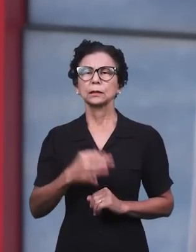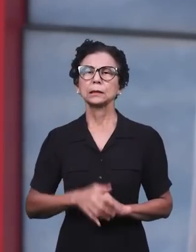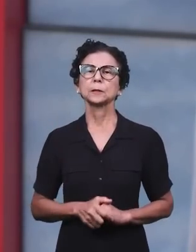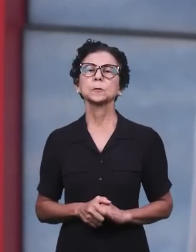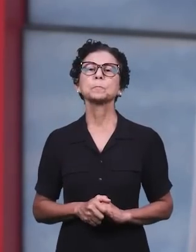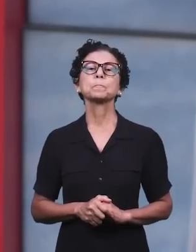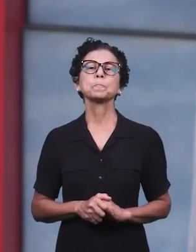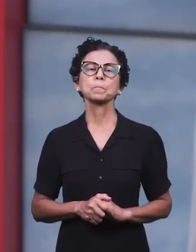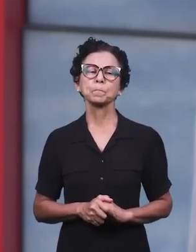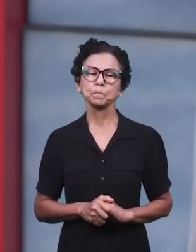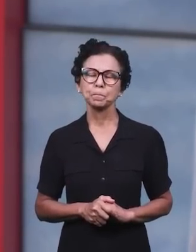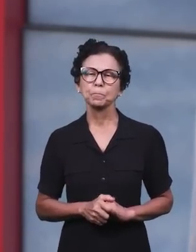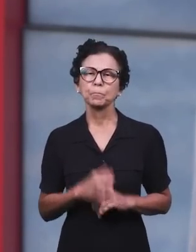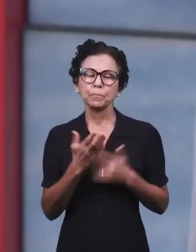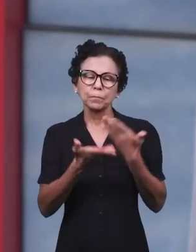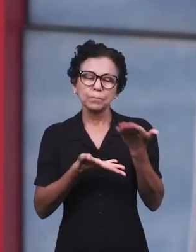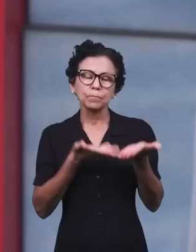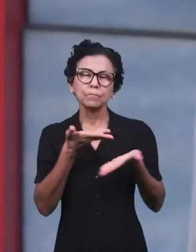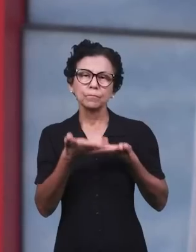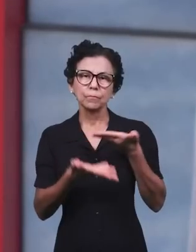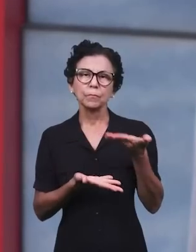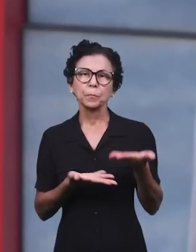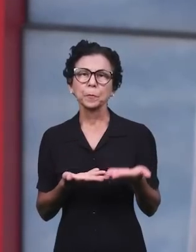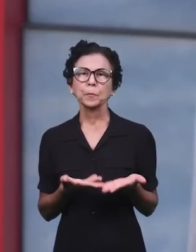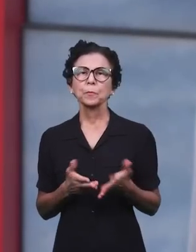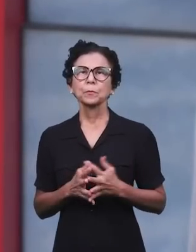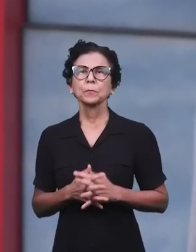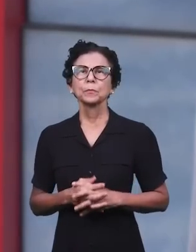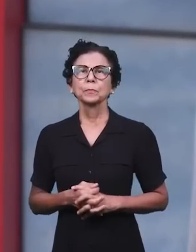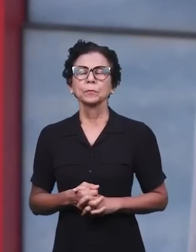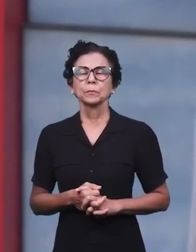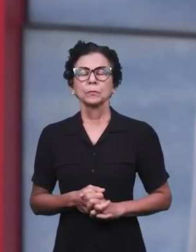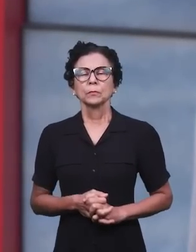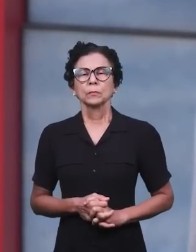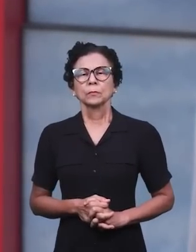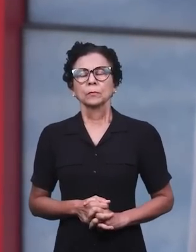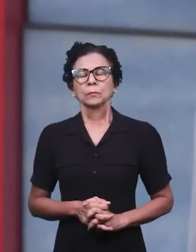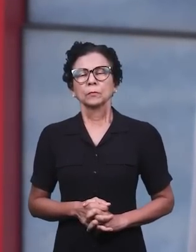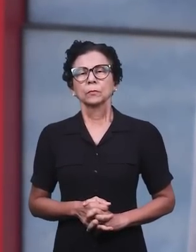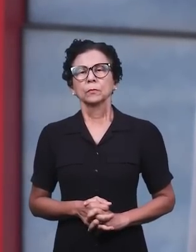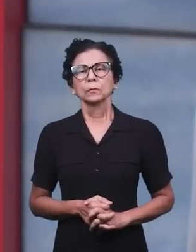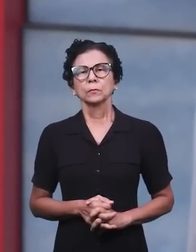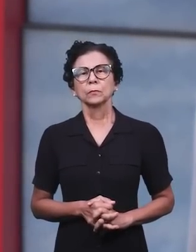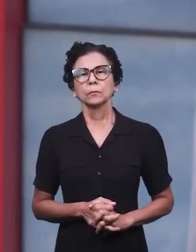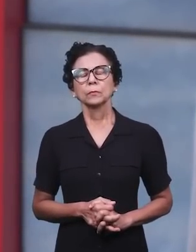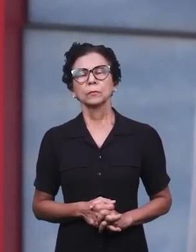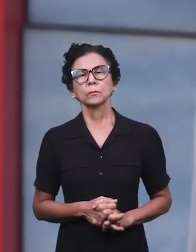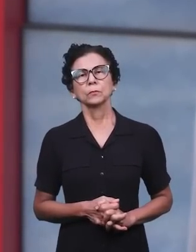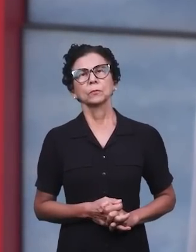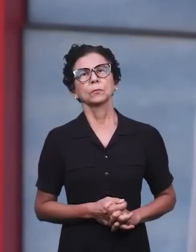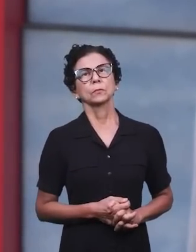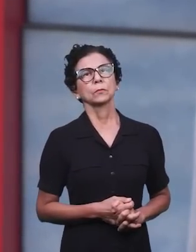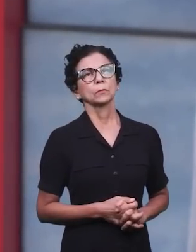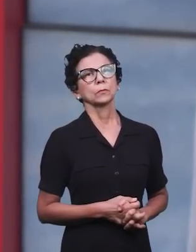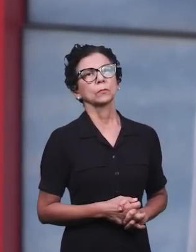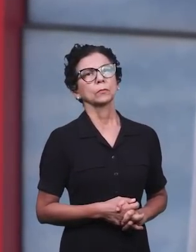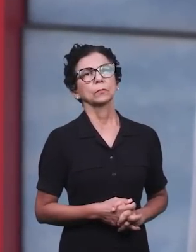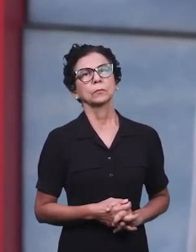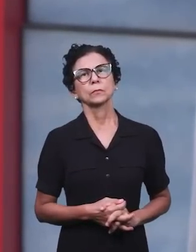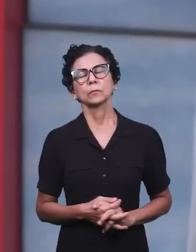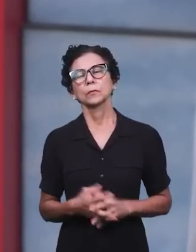e assistir. E o bom é que as pessoas têm sido assistidas. Porque uma coisa não basta só você